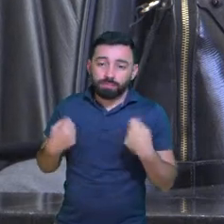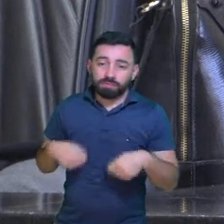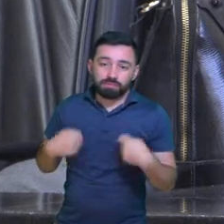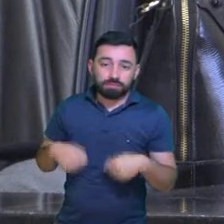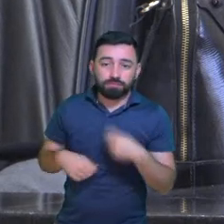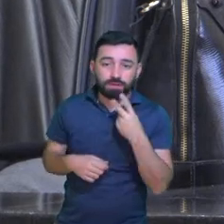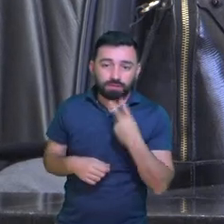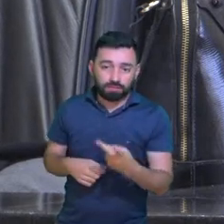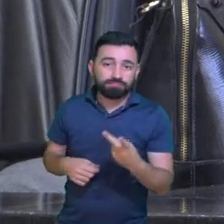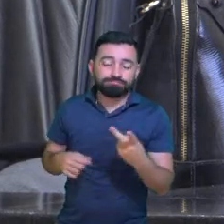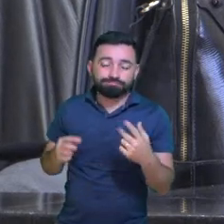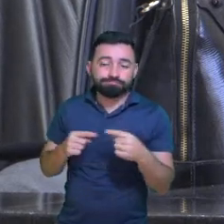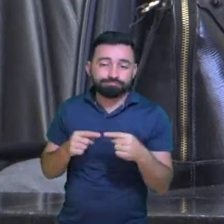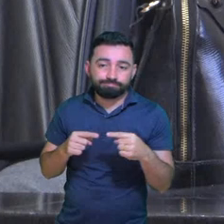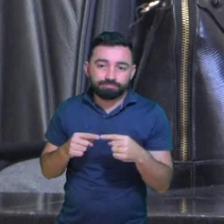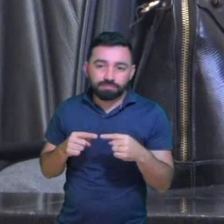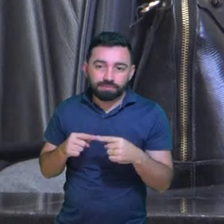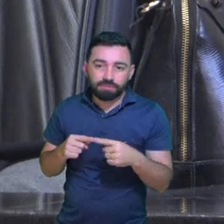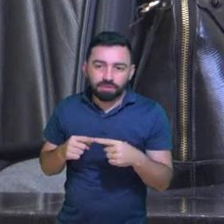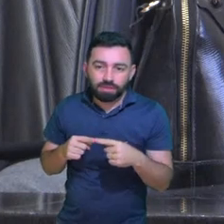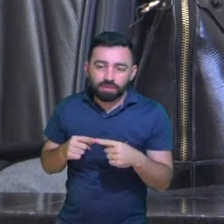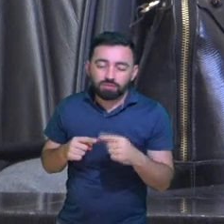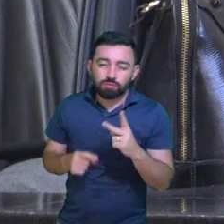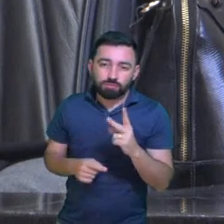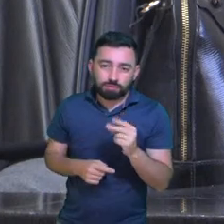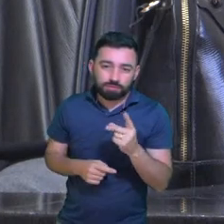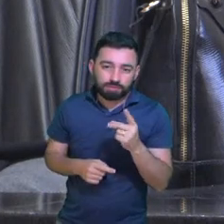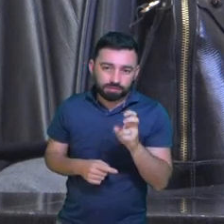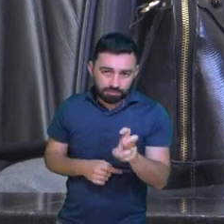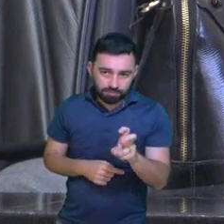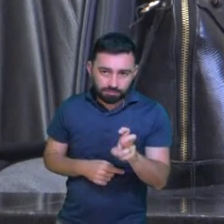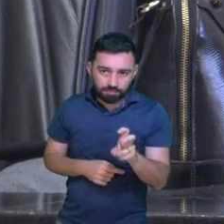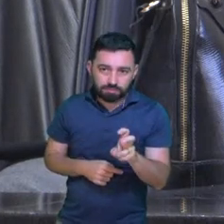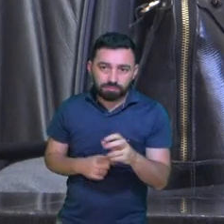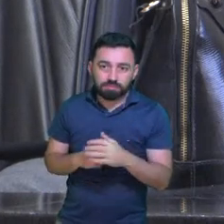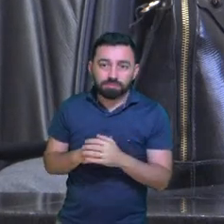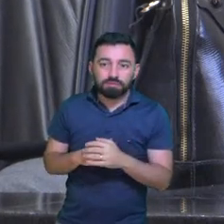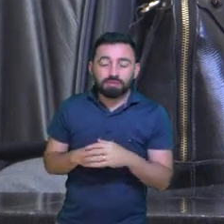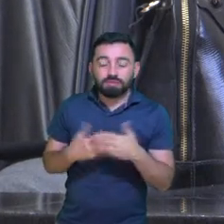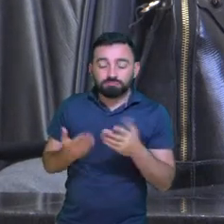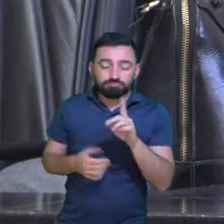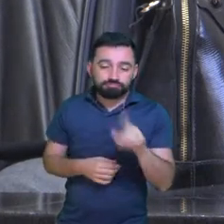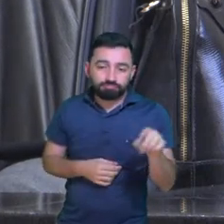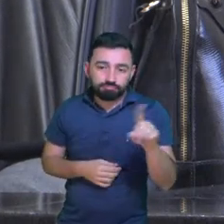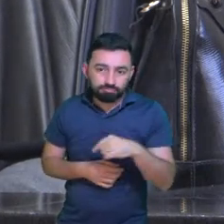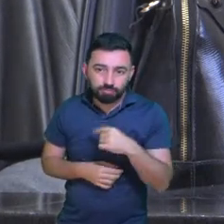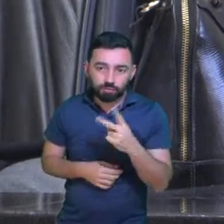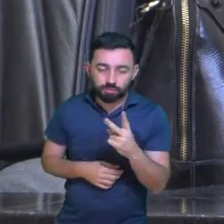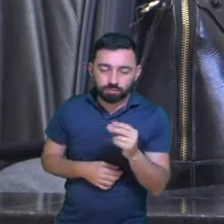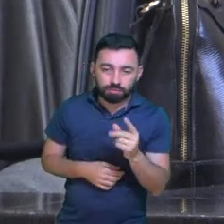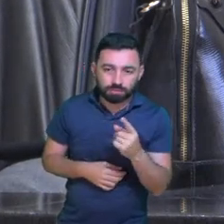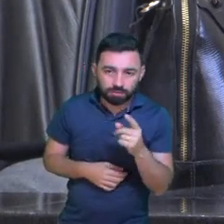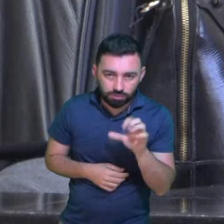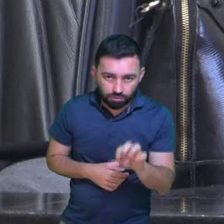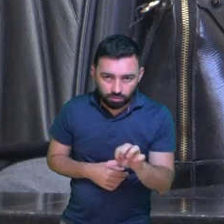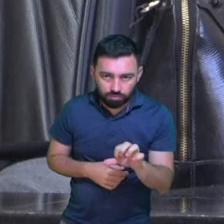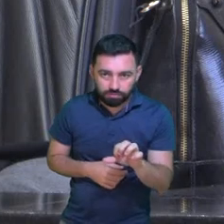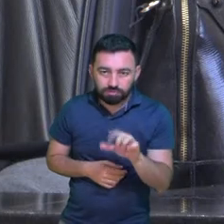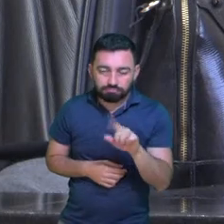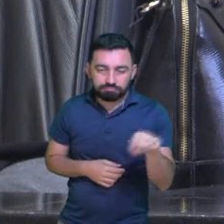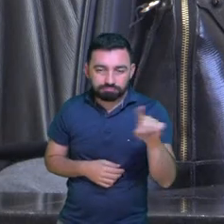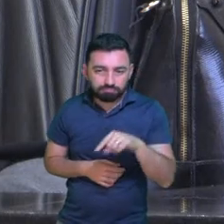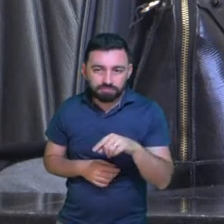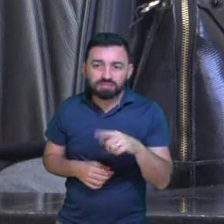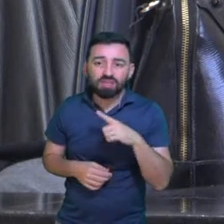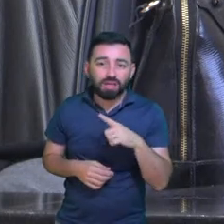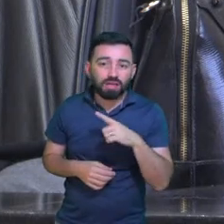porque o que tá valendo a 2015 foi revogada a 2019 foi revogada e o que a gente tem é 2024 eu vou